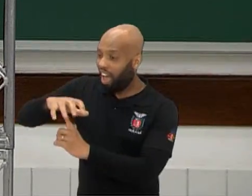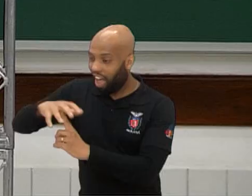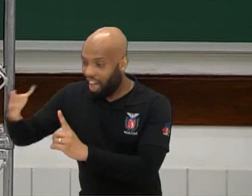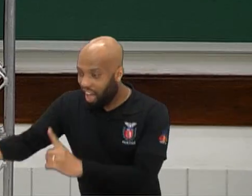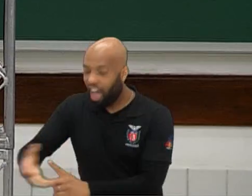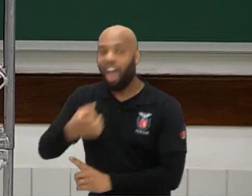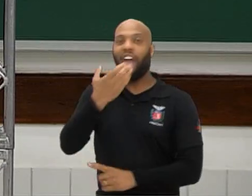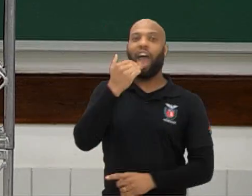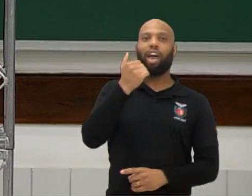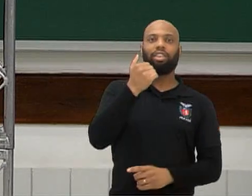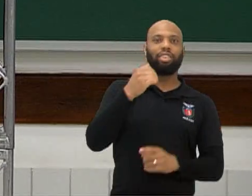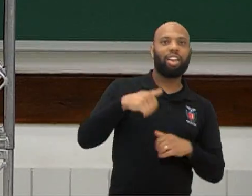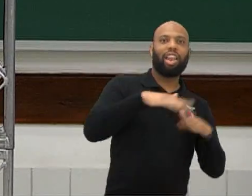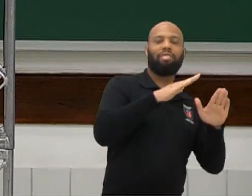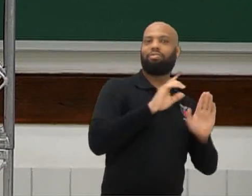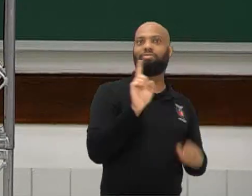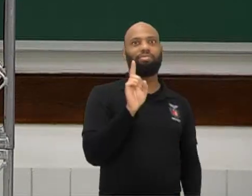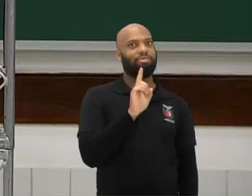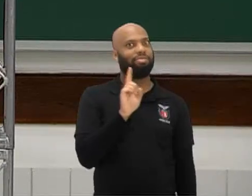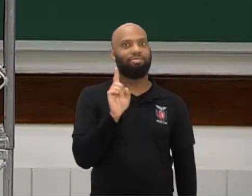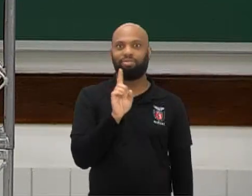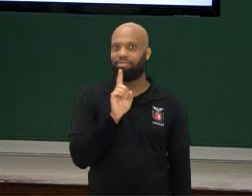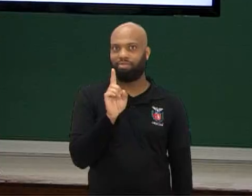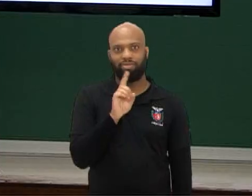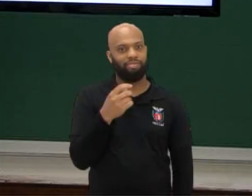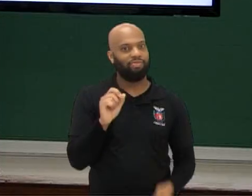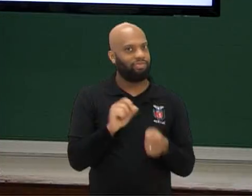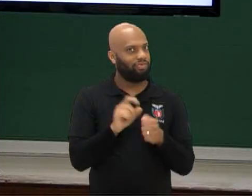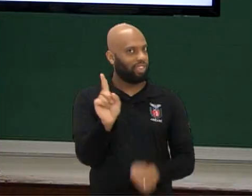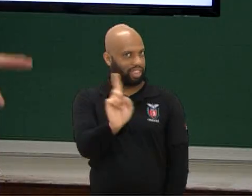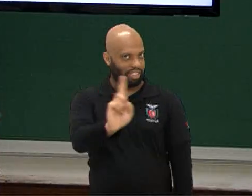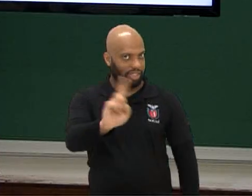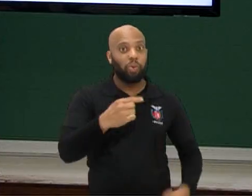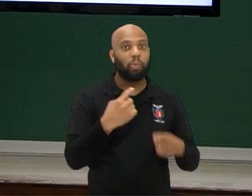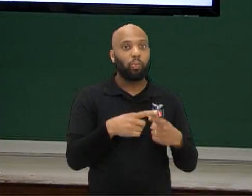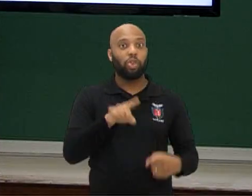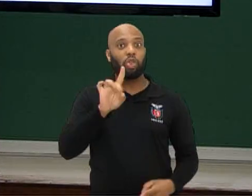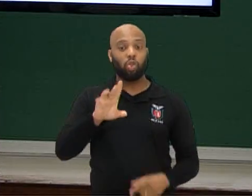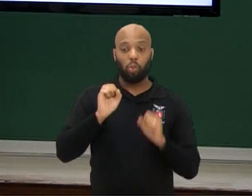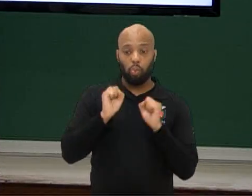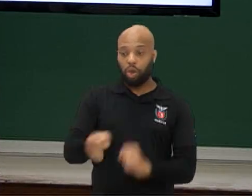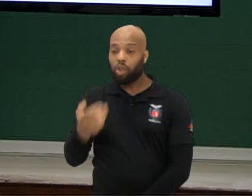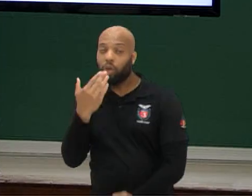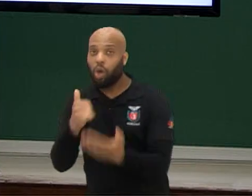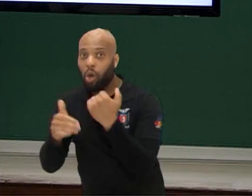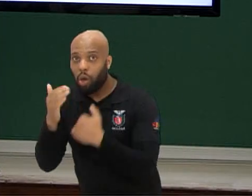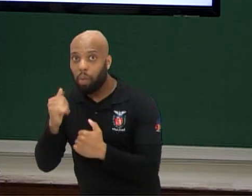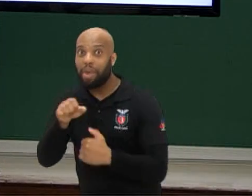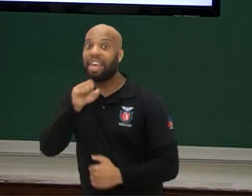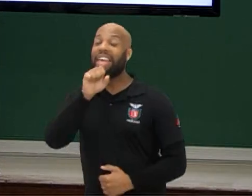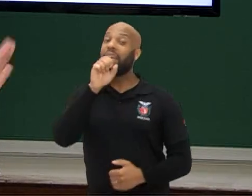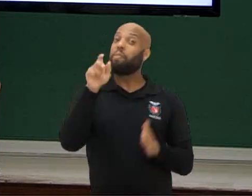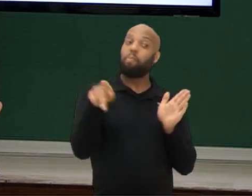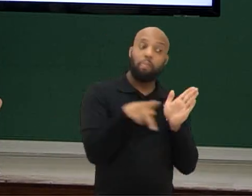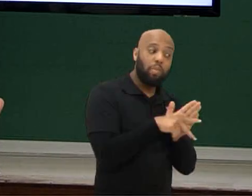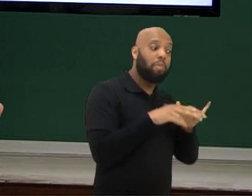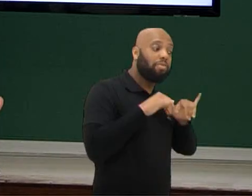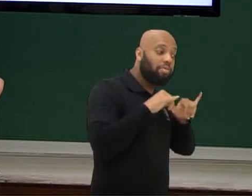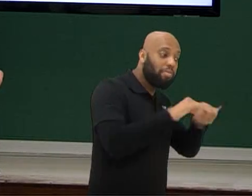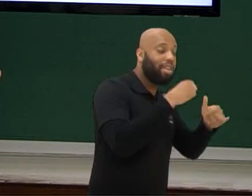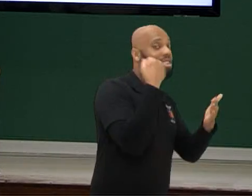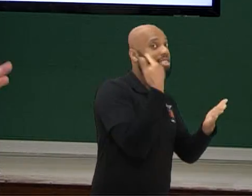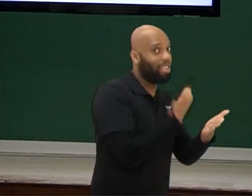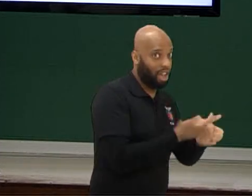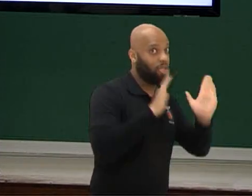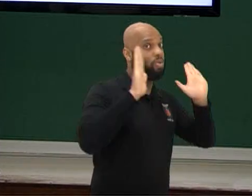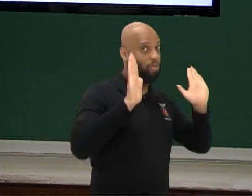que é comestível, leva para casa e come. Nem pensar fazer isso, pessoal. A gente só pode consumir cogumelos que são comprados. Vamos